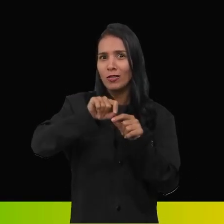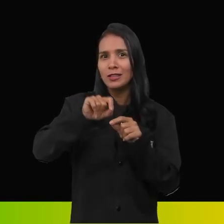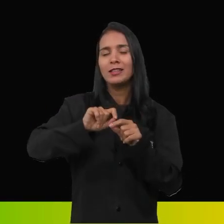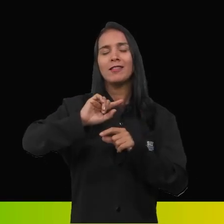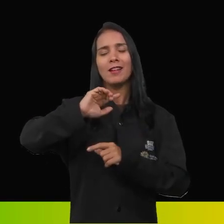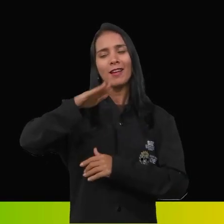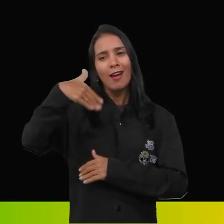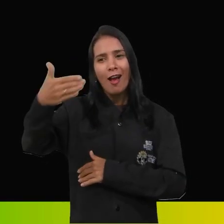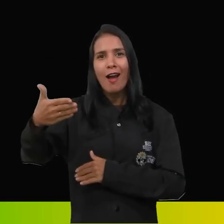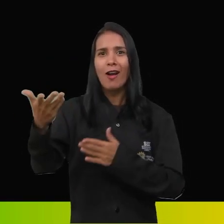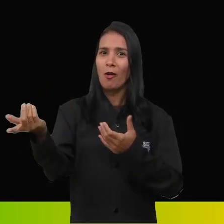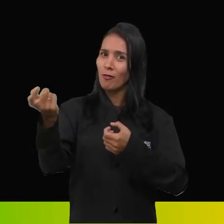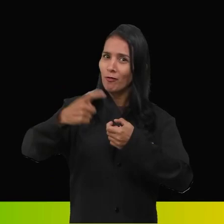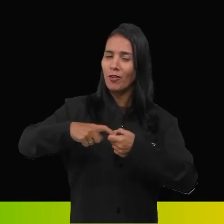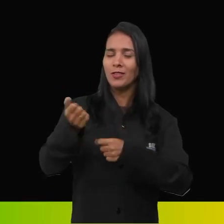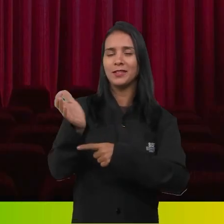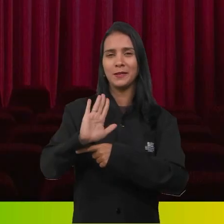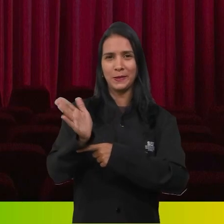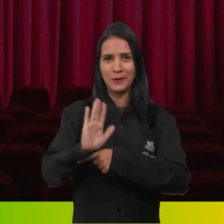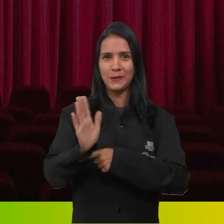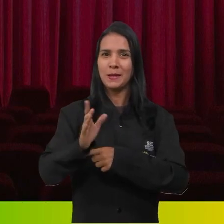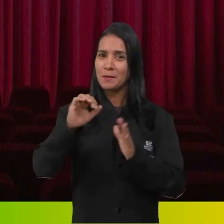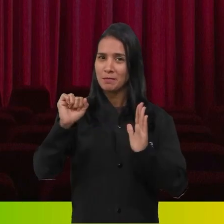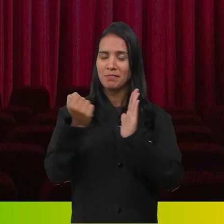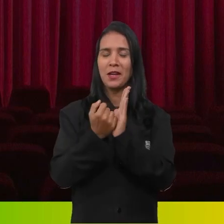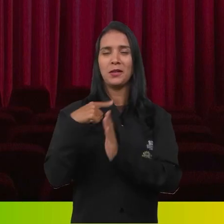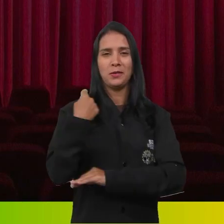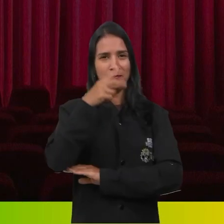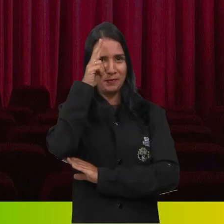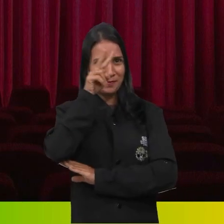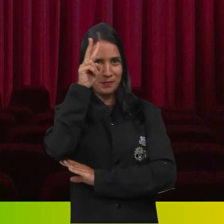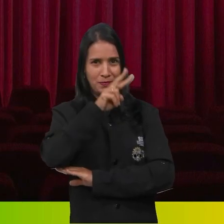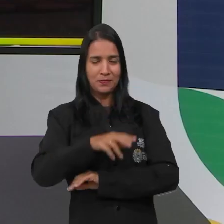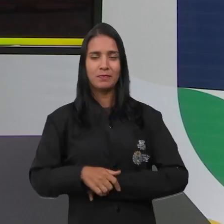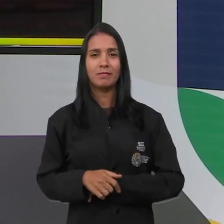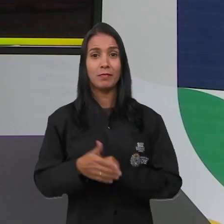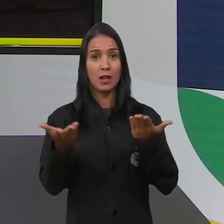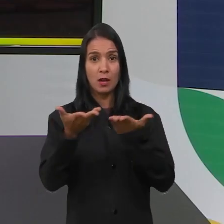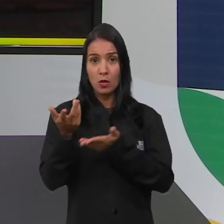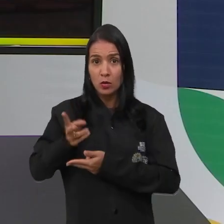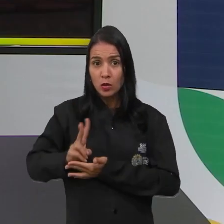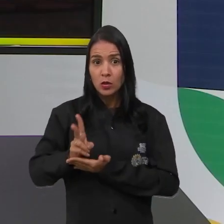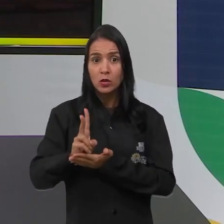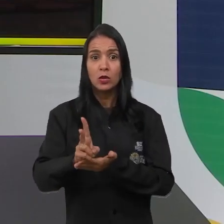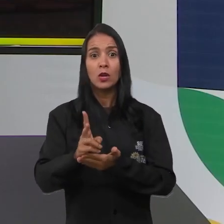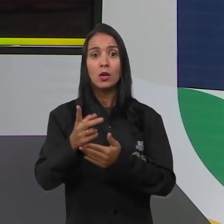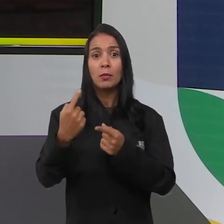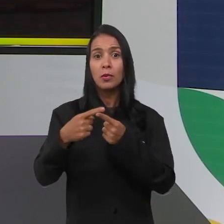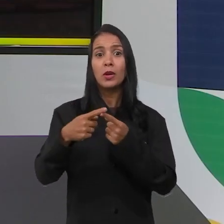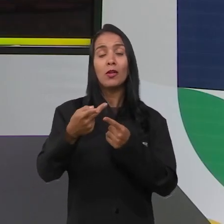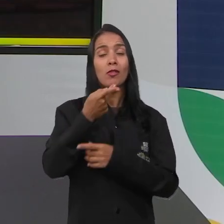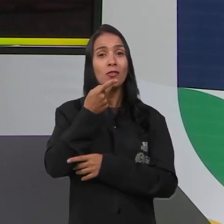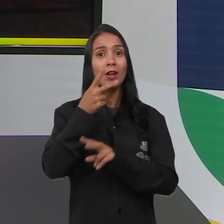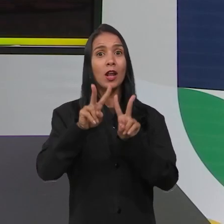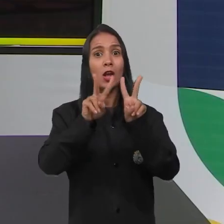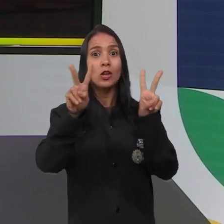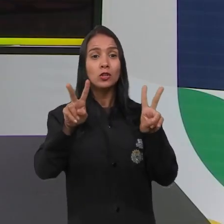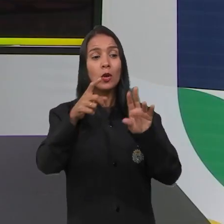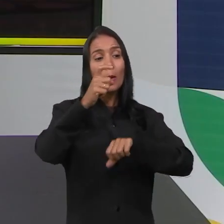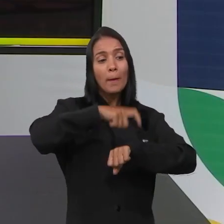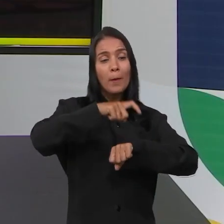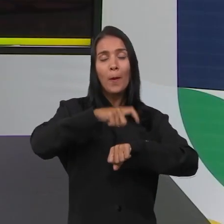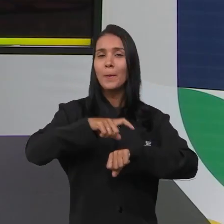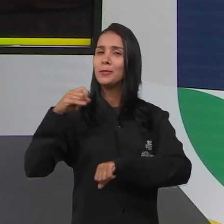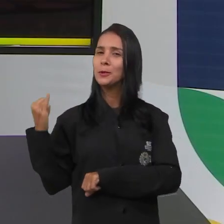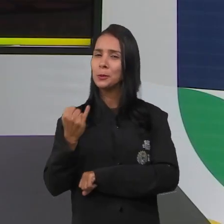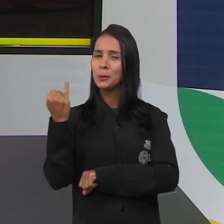aí da retomada do cinema brasileiro. Vamos seguir agora, porque a gente vai falar de um momento que você que nos assiste conhece